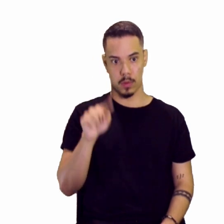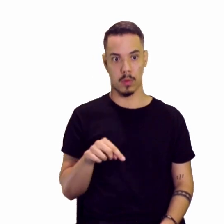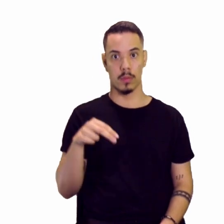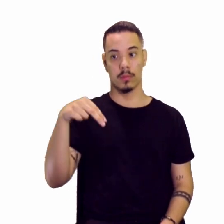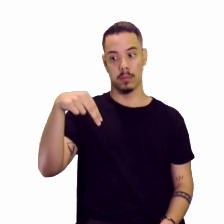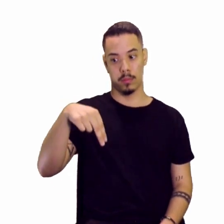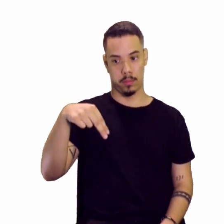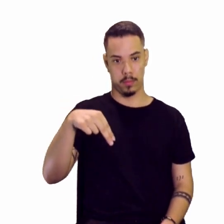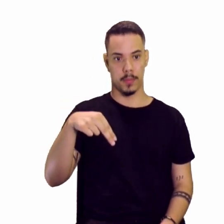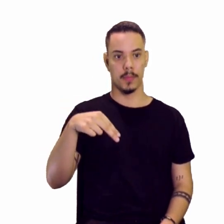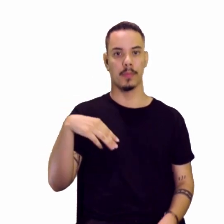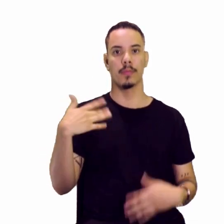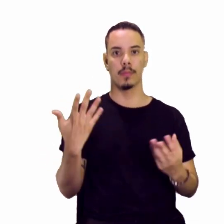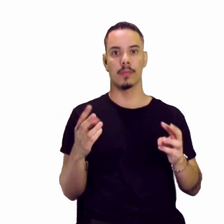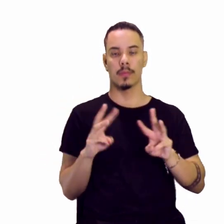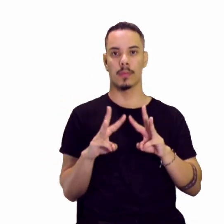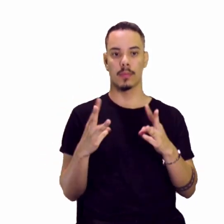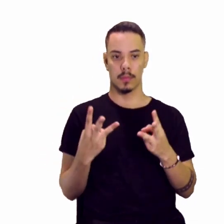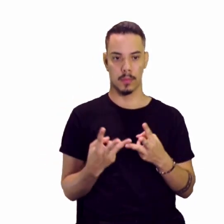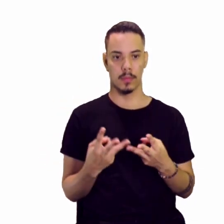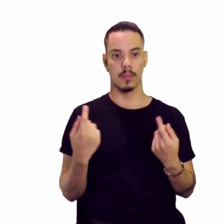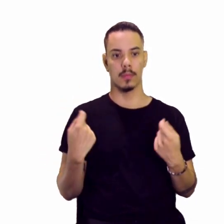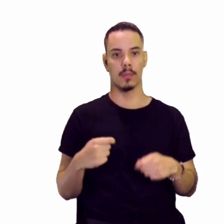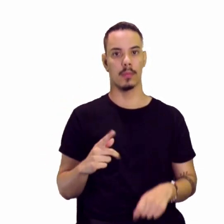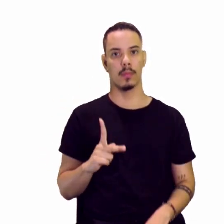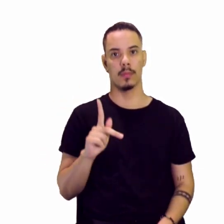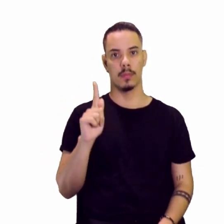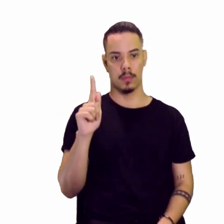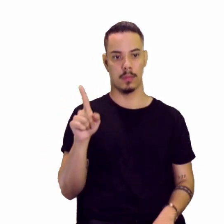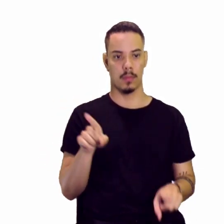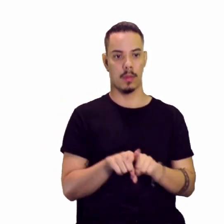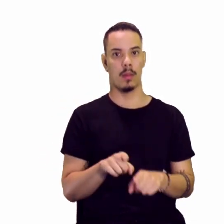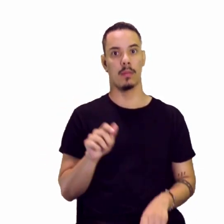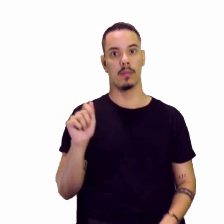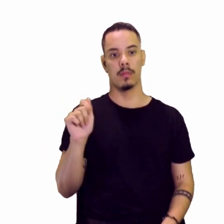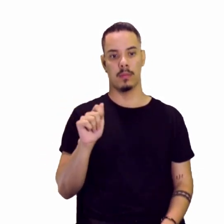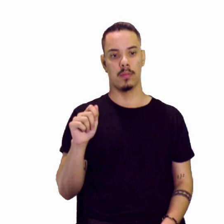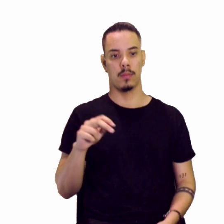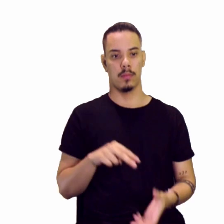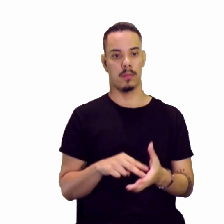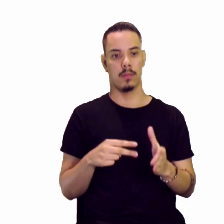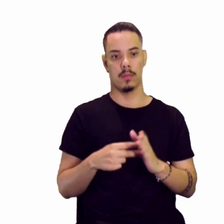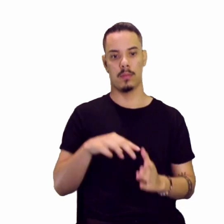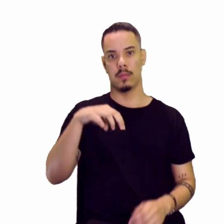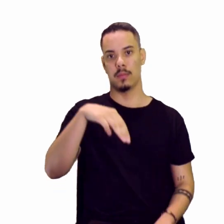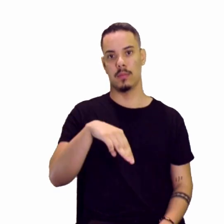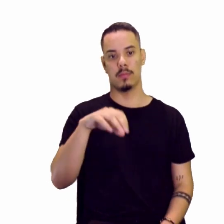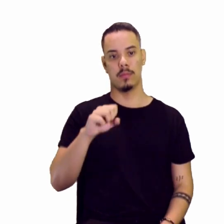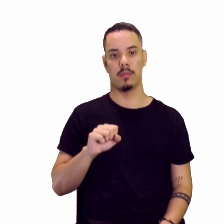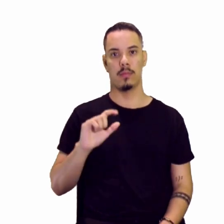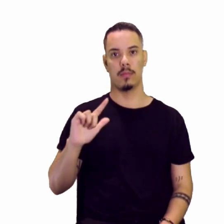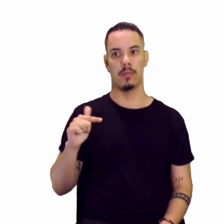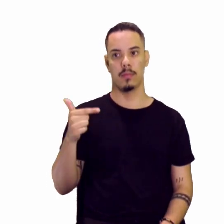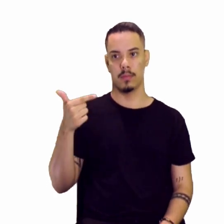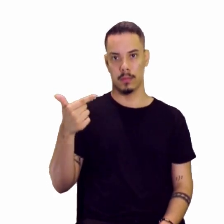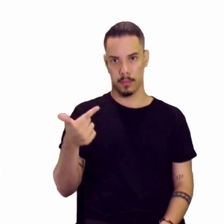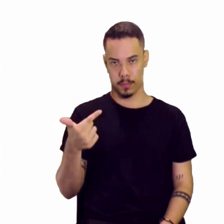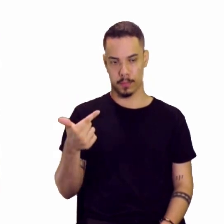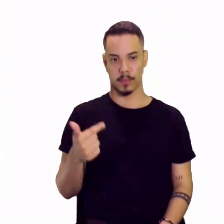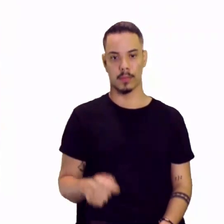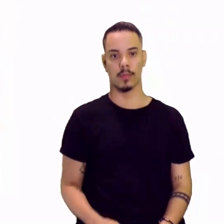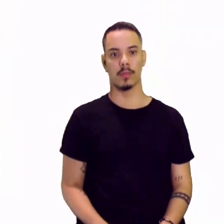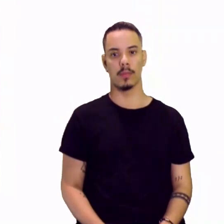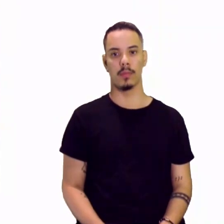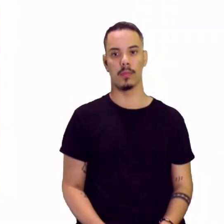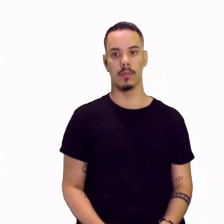Então, logo, a minha massa tem que estar em quilogramas e a minha aceleração em metros por segundo ao quadrado. Muito bem. Se nós formos olhar na